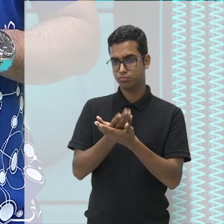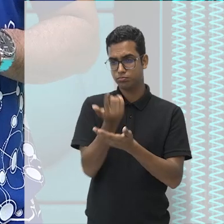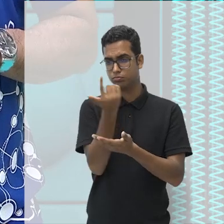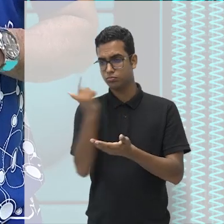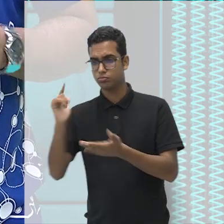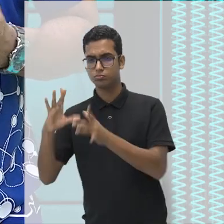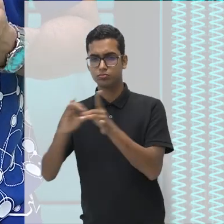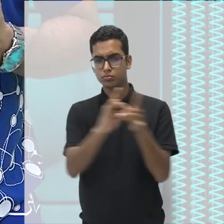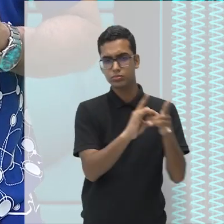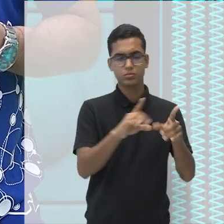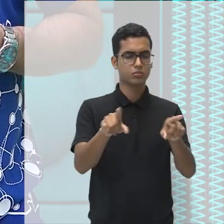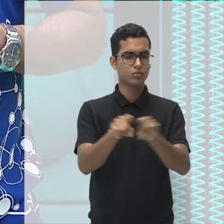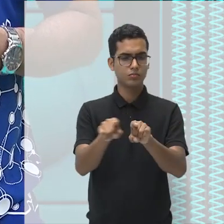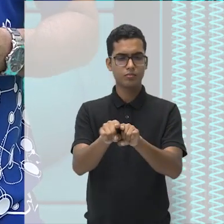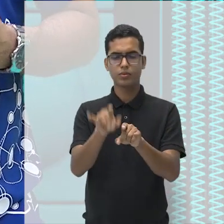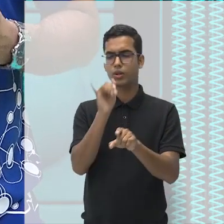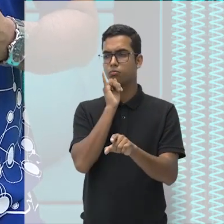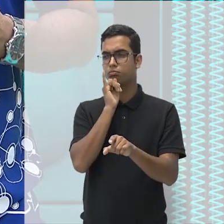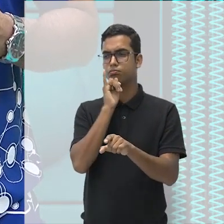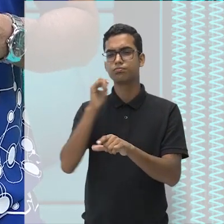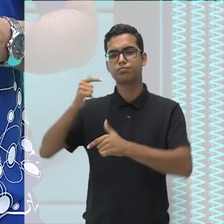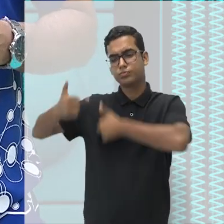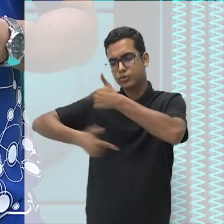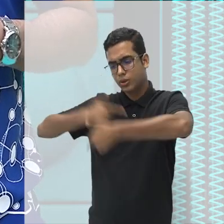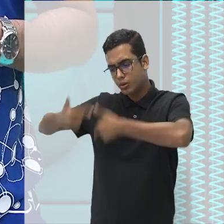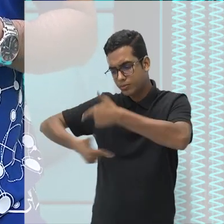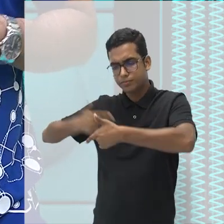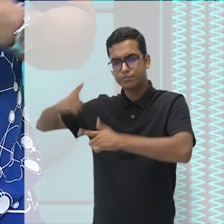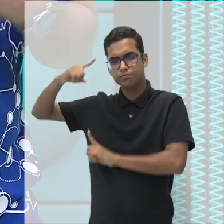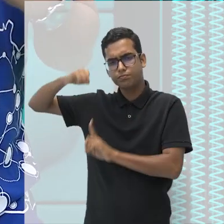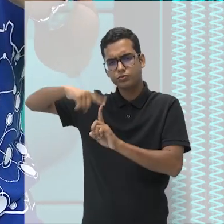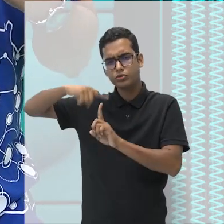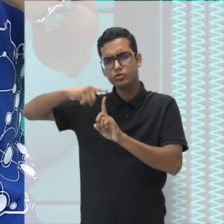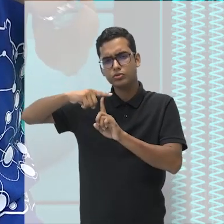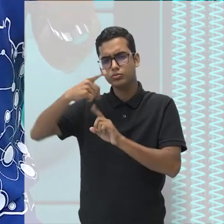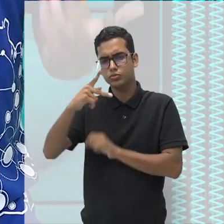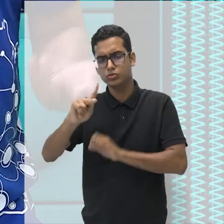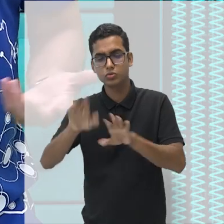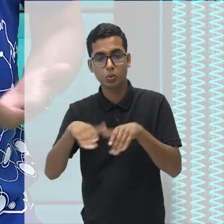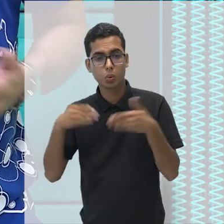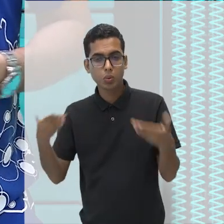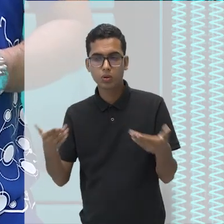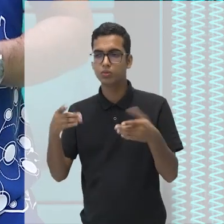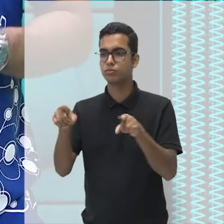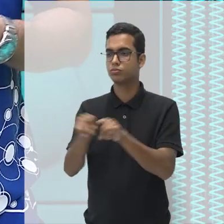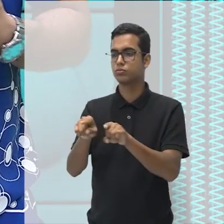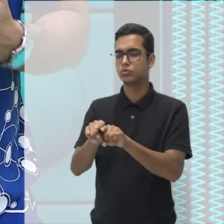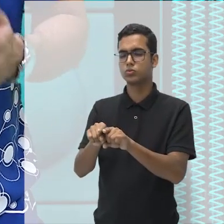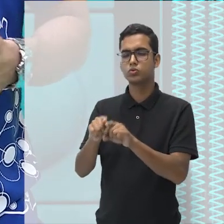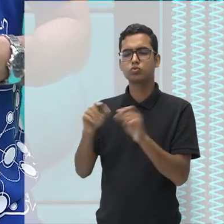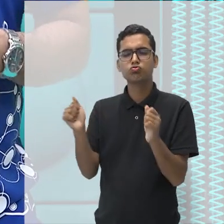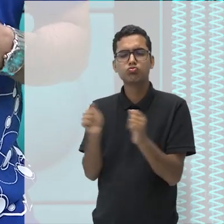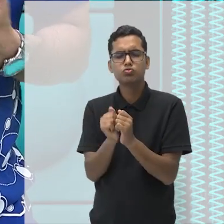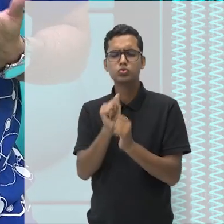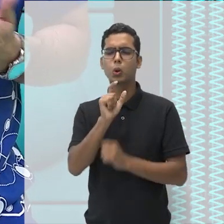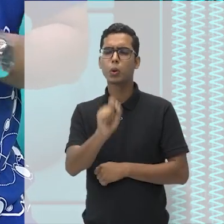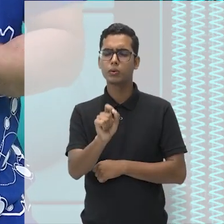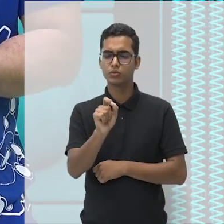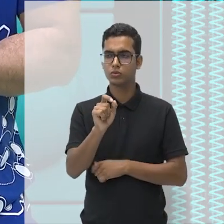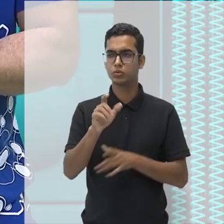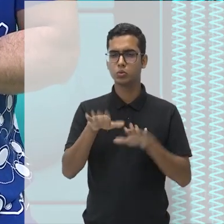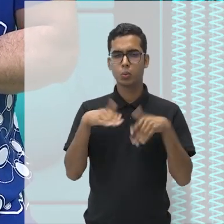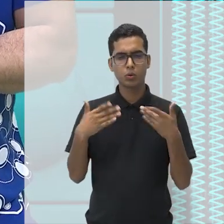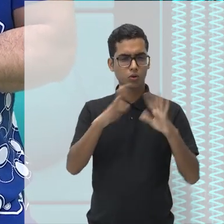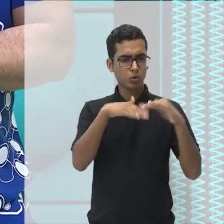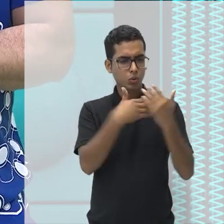outros aspectos como relacionado ao emprego, né? Qual é o seu título, qual a sua função, né, com quem você trabalhou, quais foram as escolas